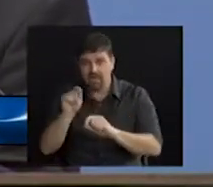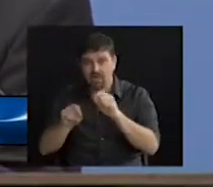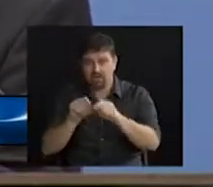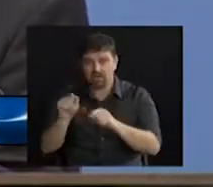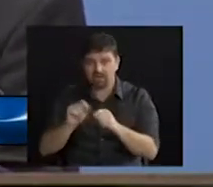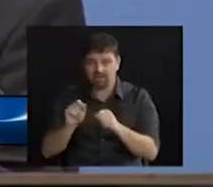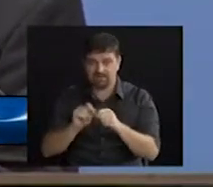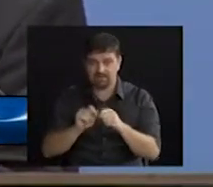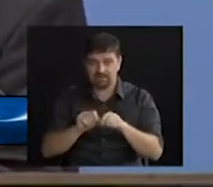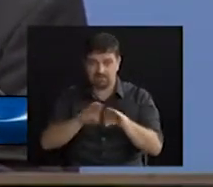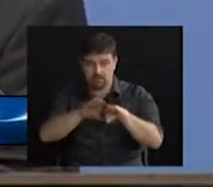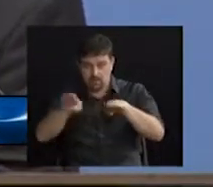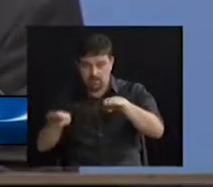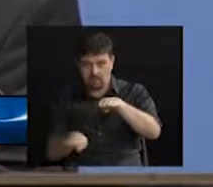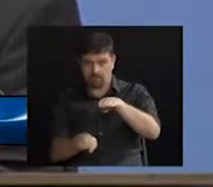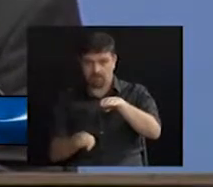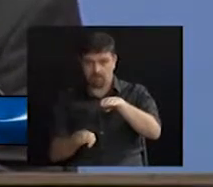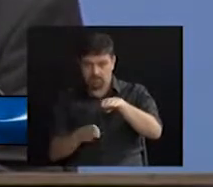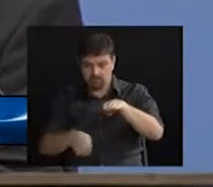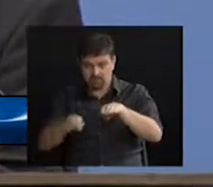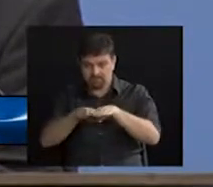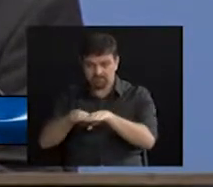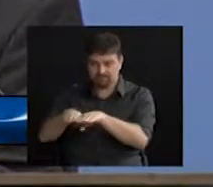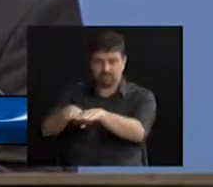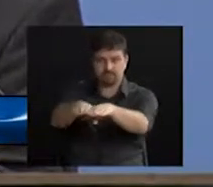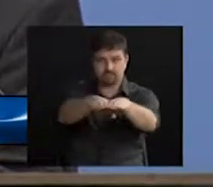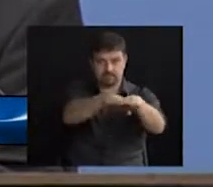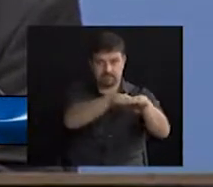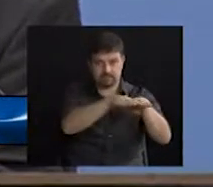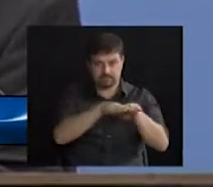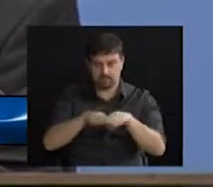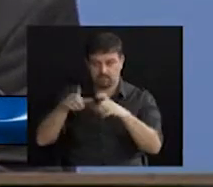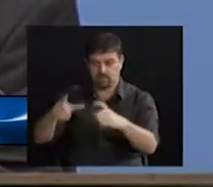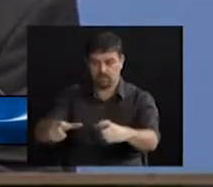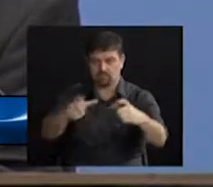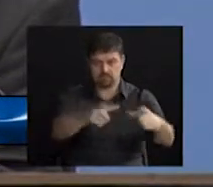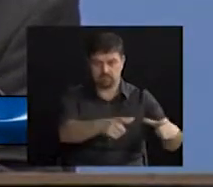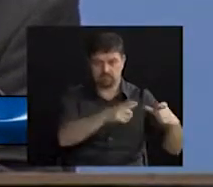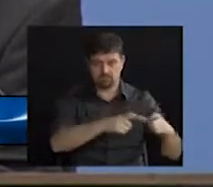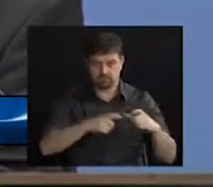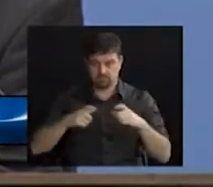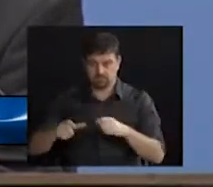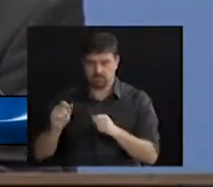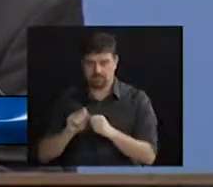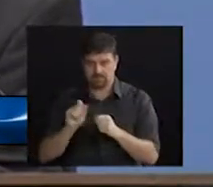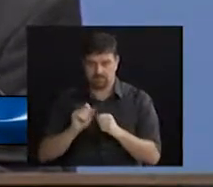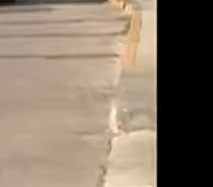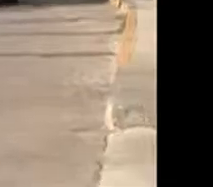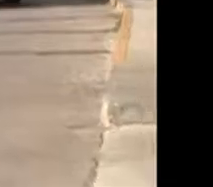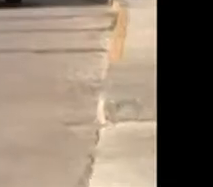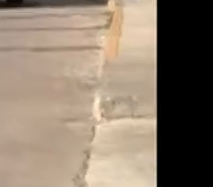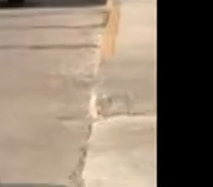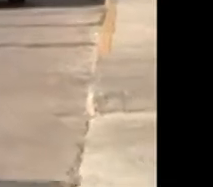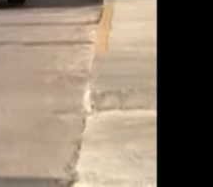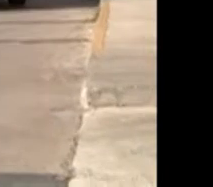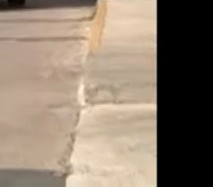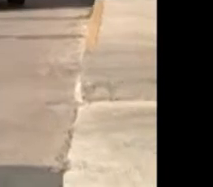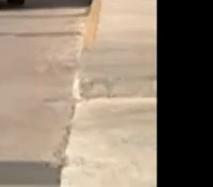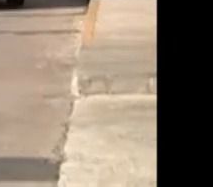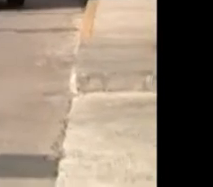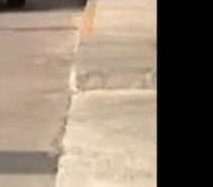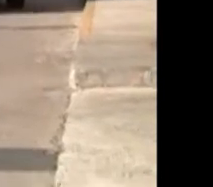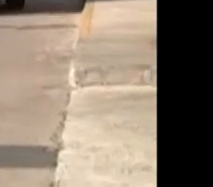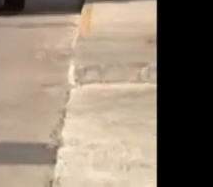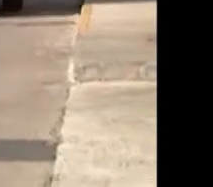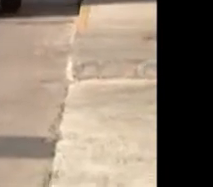das desigualdades entre as regiões e aproximação da ideia da moradia e do trabalho. De acordo com Peta,